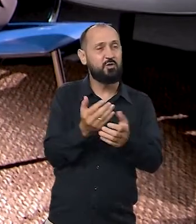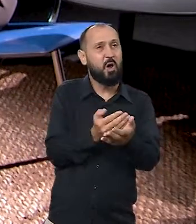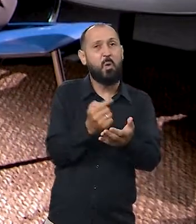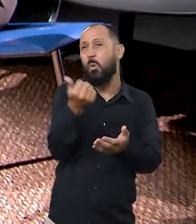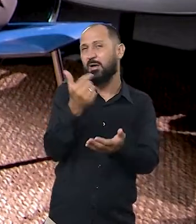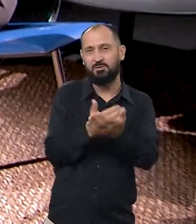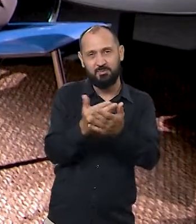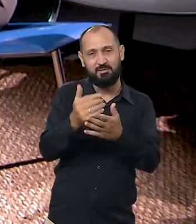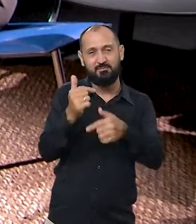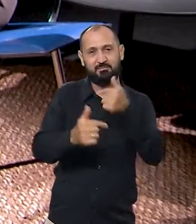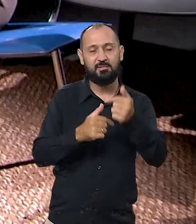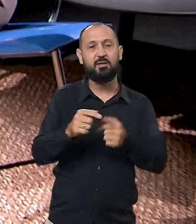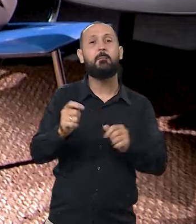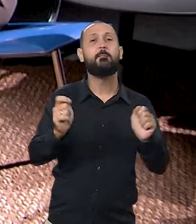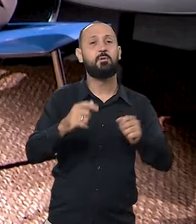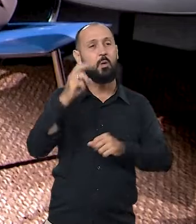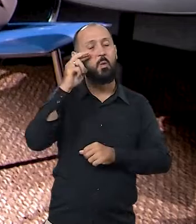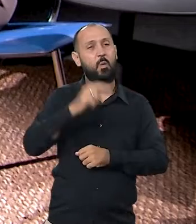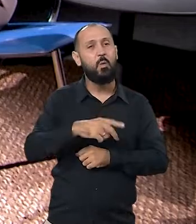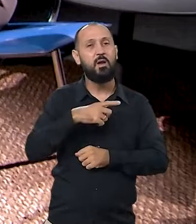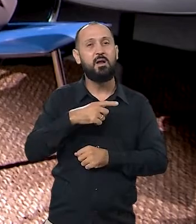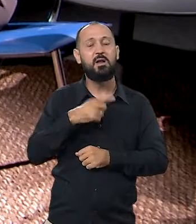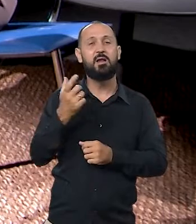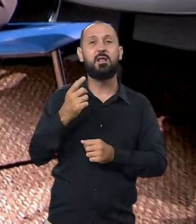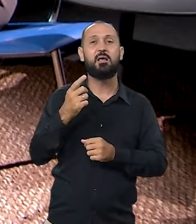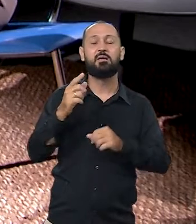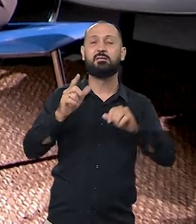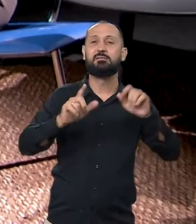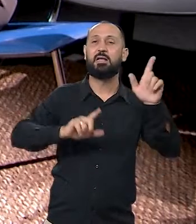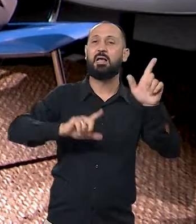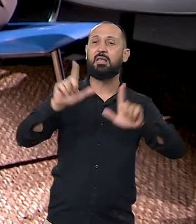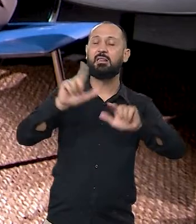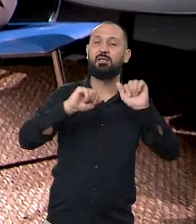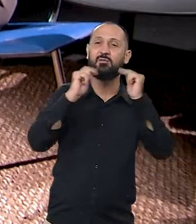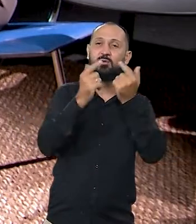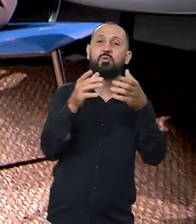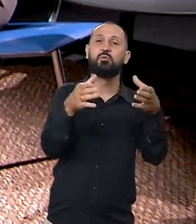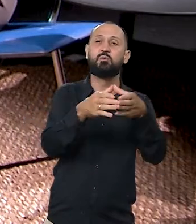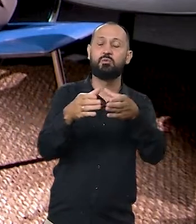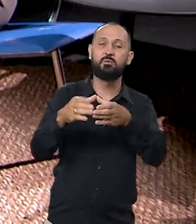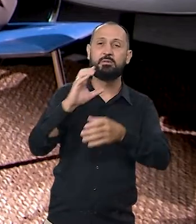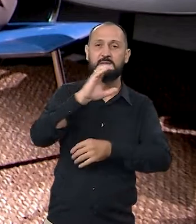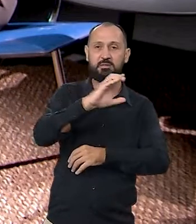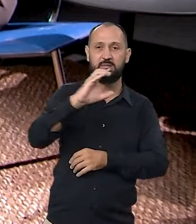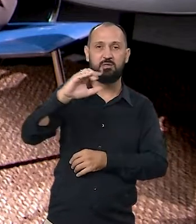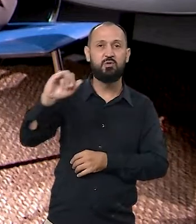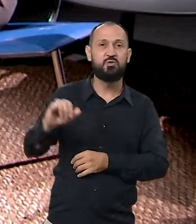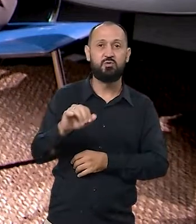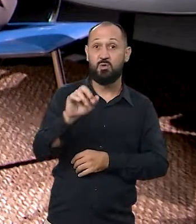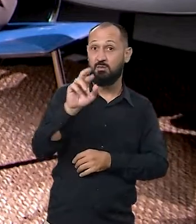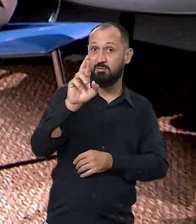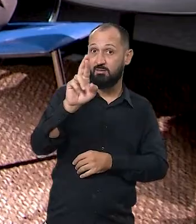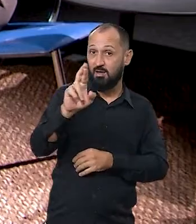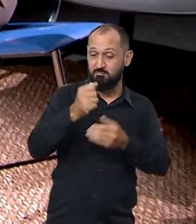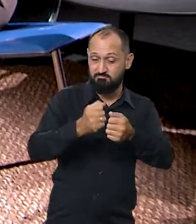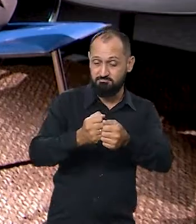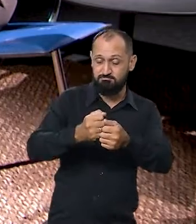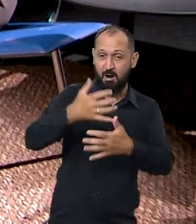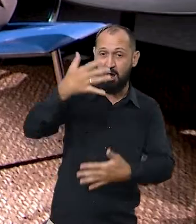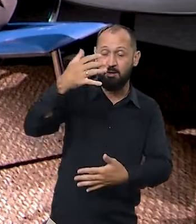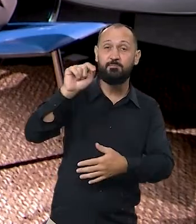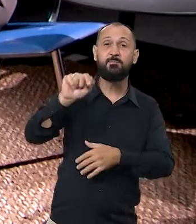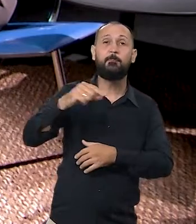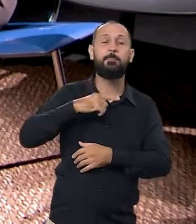praticamente, quem puder olhar o nosso acervo da TV Alemes, da Comissão de Constituição, Justiça e Redação, da época em